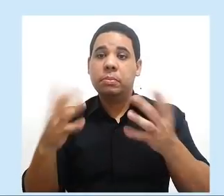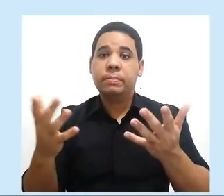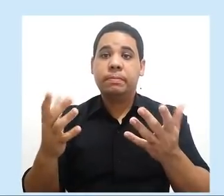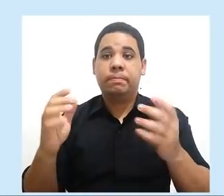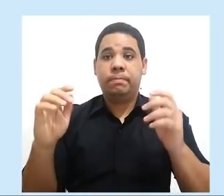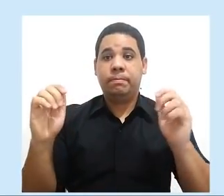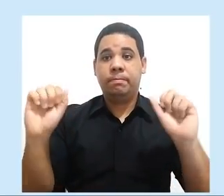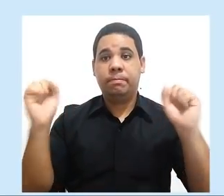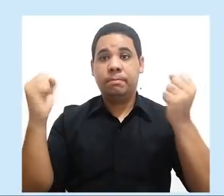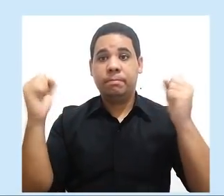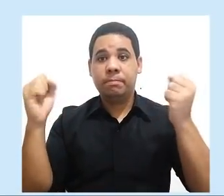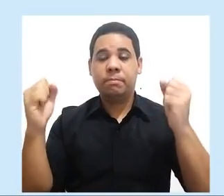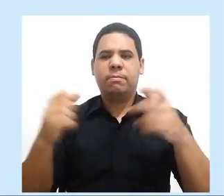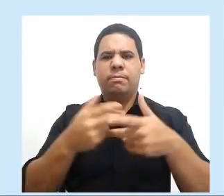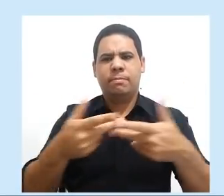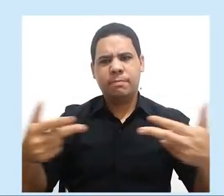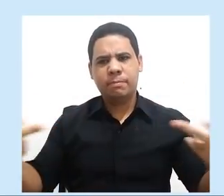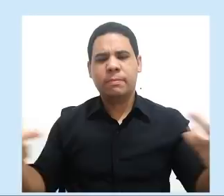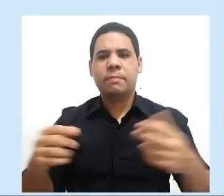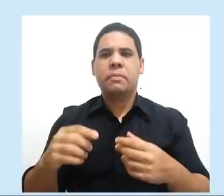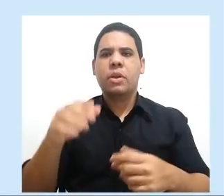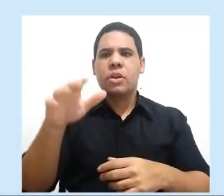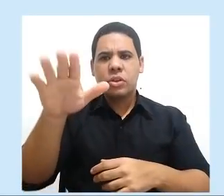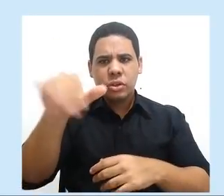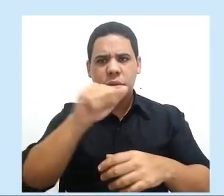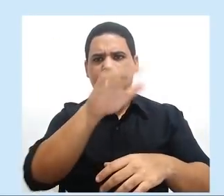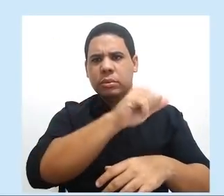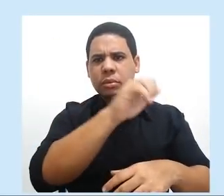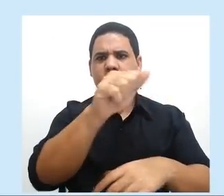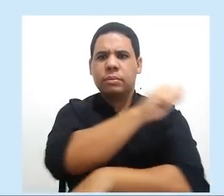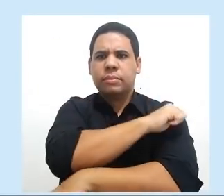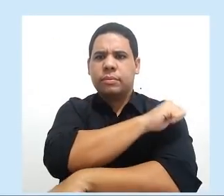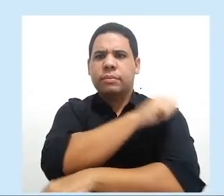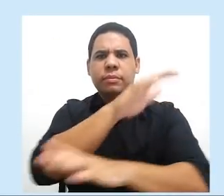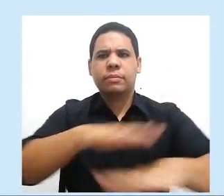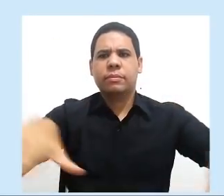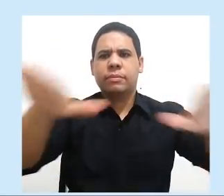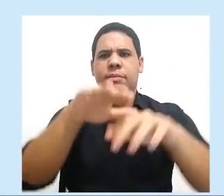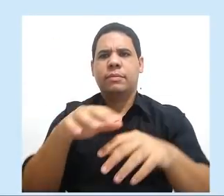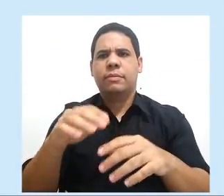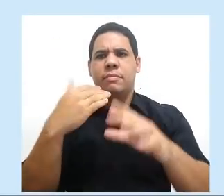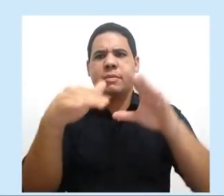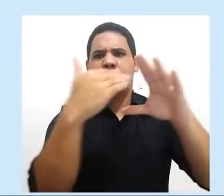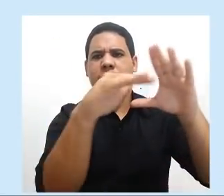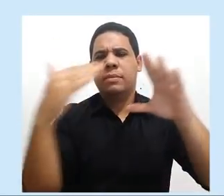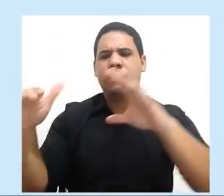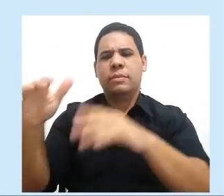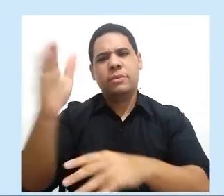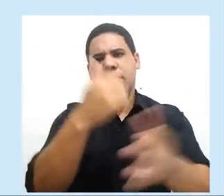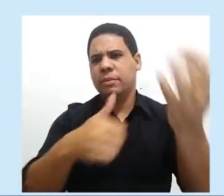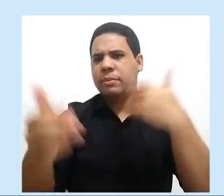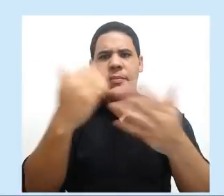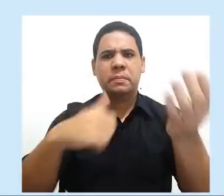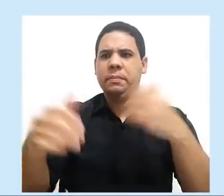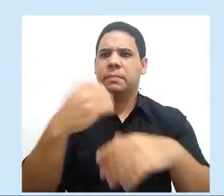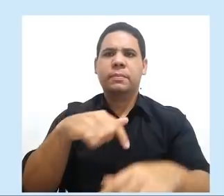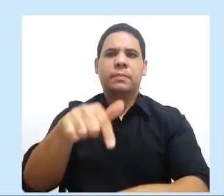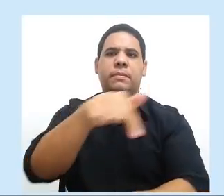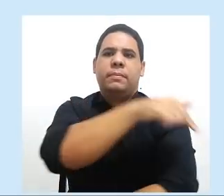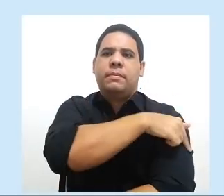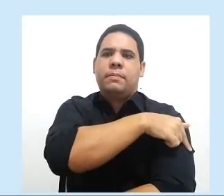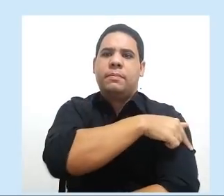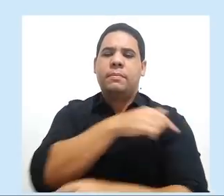e etc. Antes de começar, chama o pessoal para assistir essa aula. Manda o zap, chama toda a